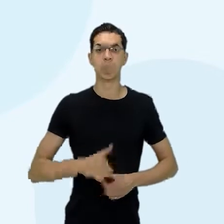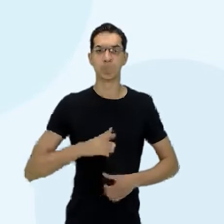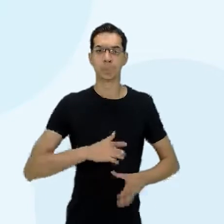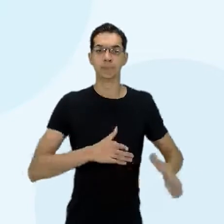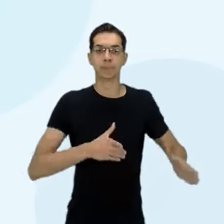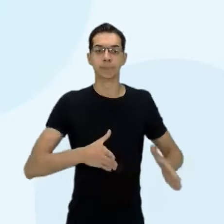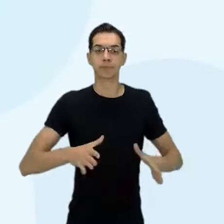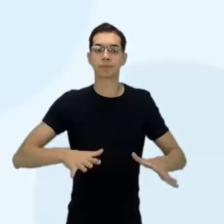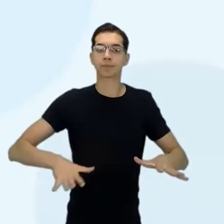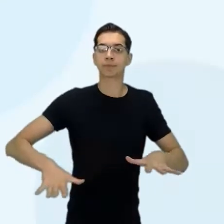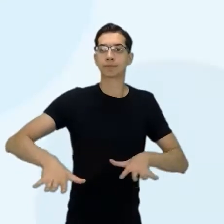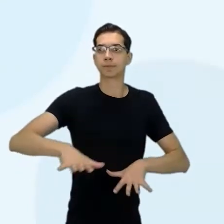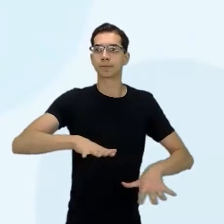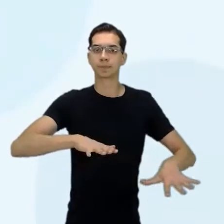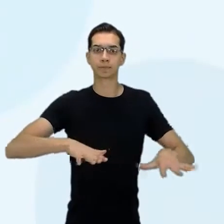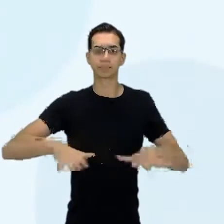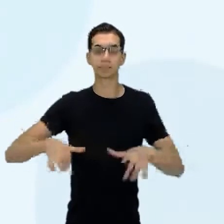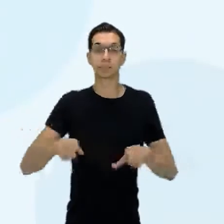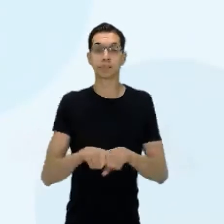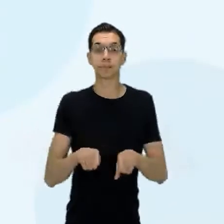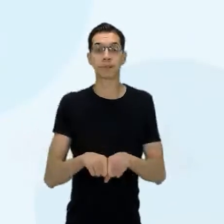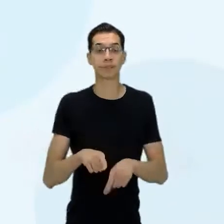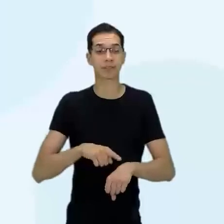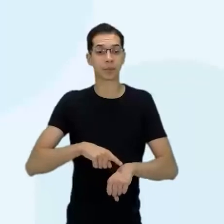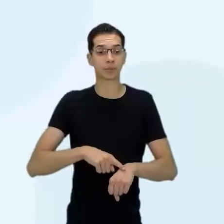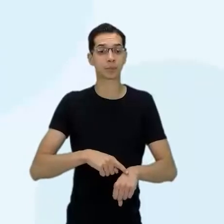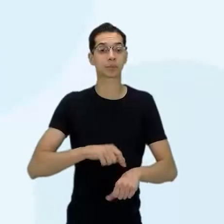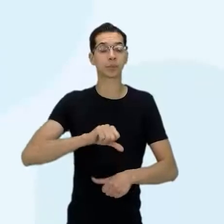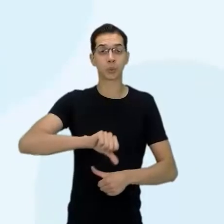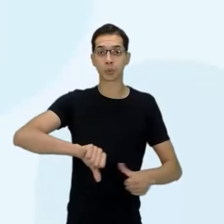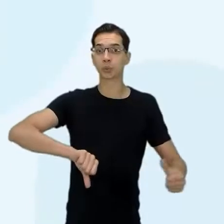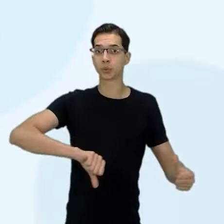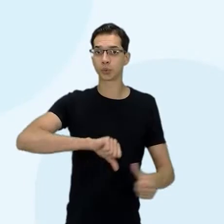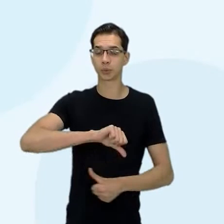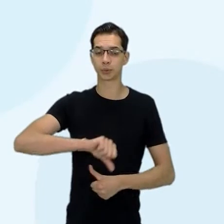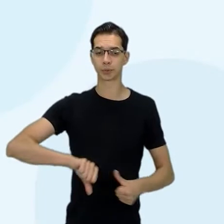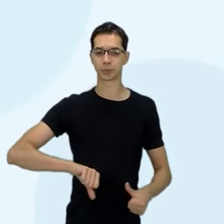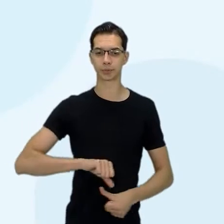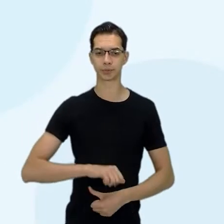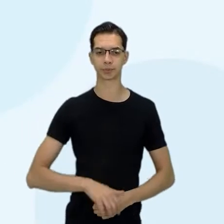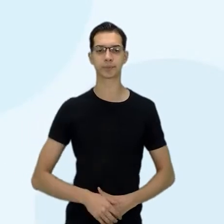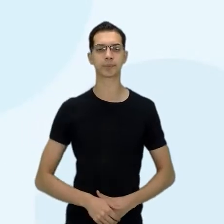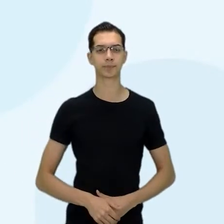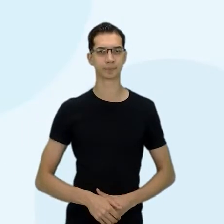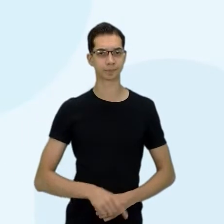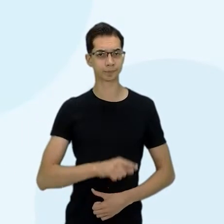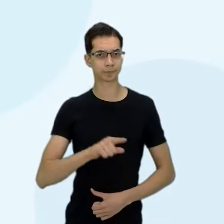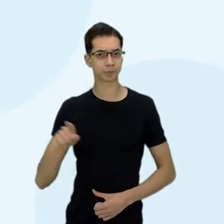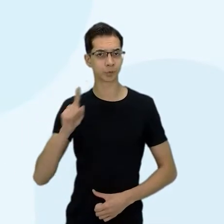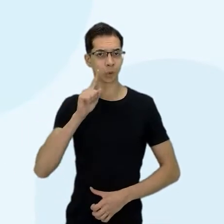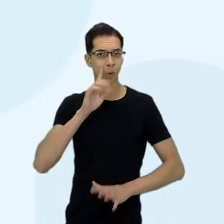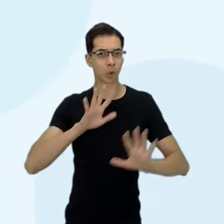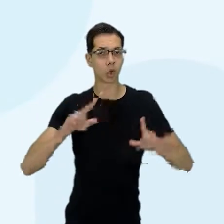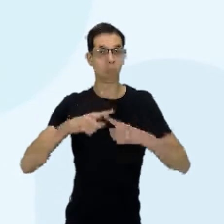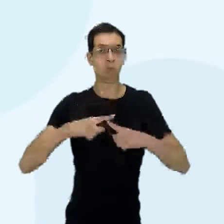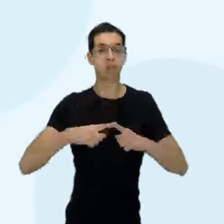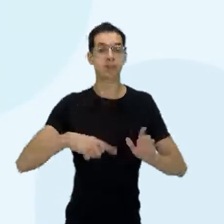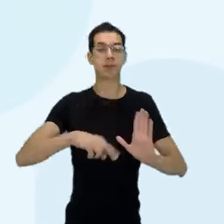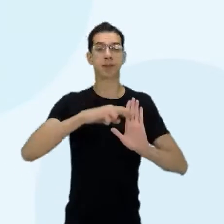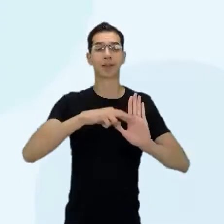sim relativos. Precisa tomar cuidado com isso daí. Relativos a quê? Então, tem umas regras também